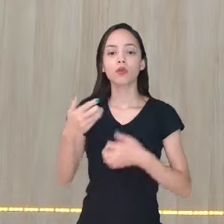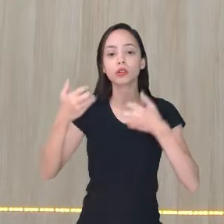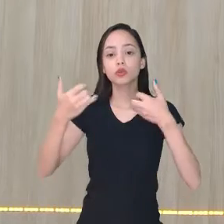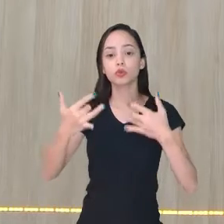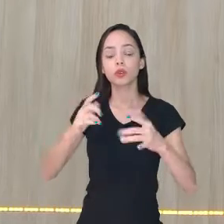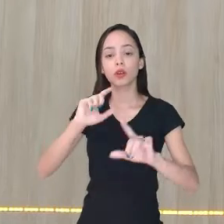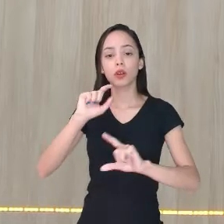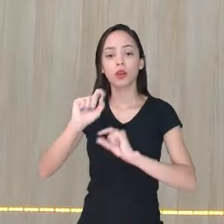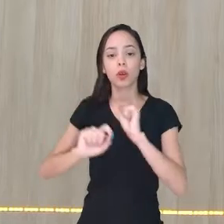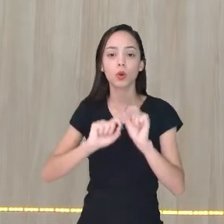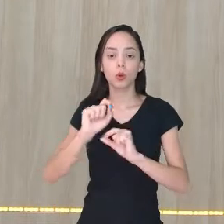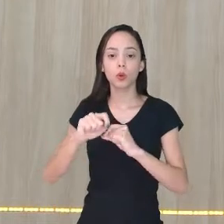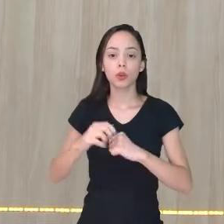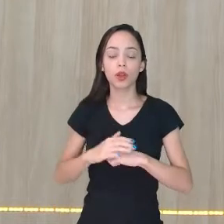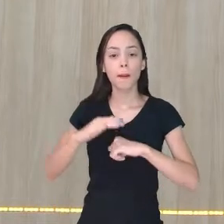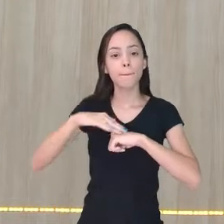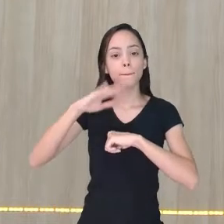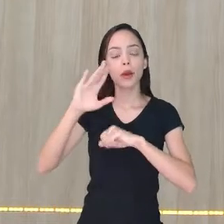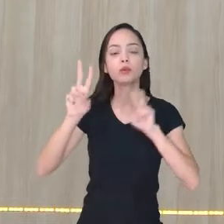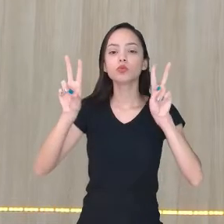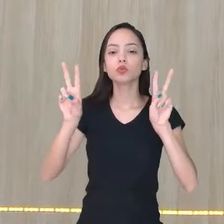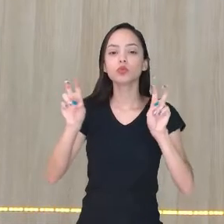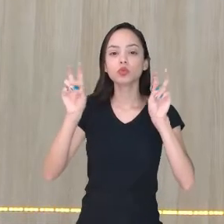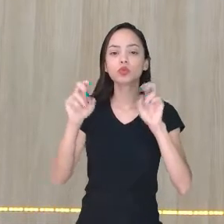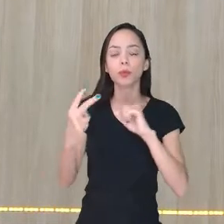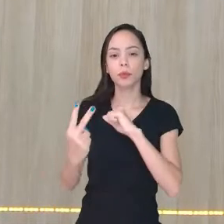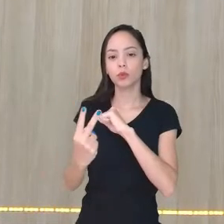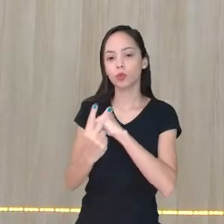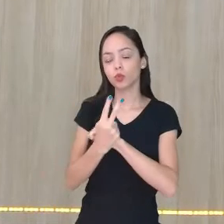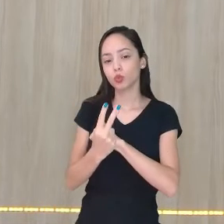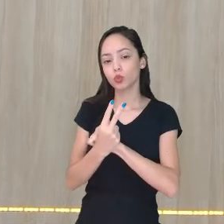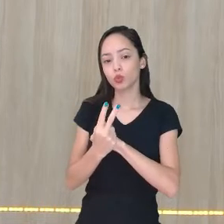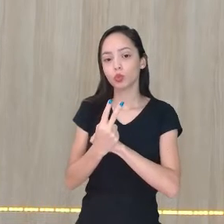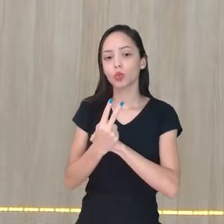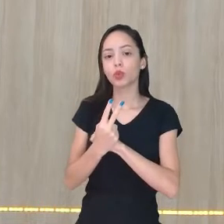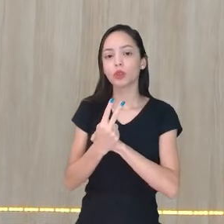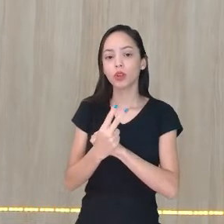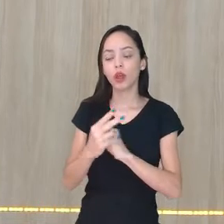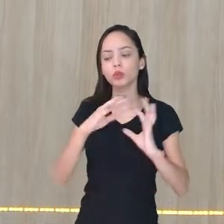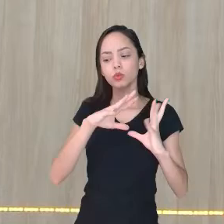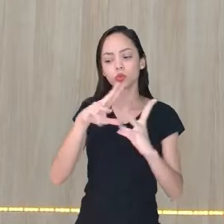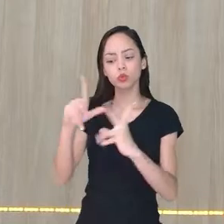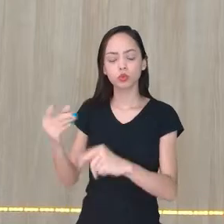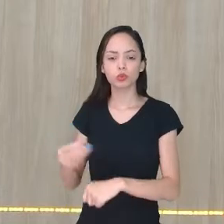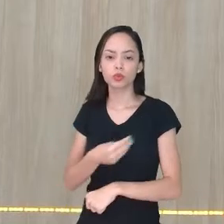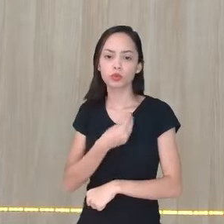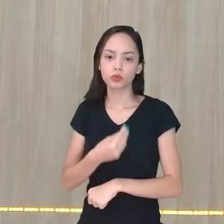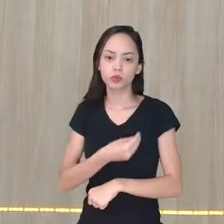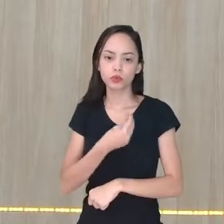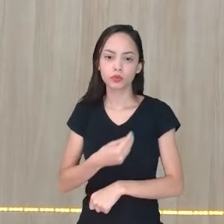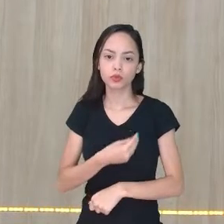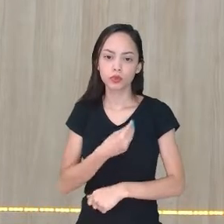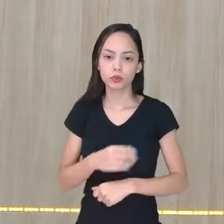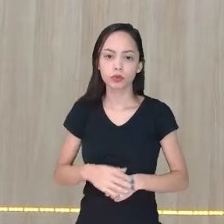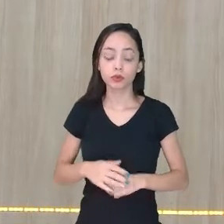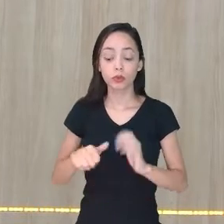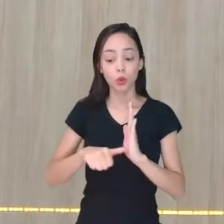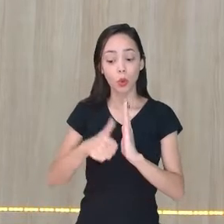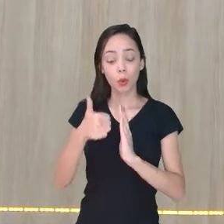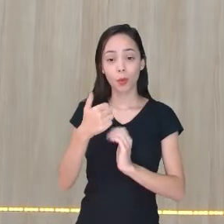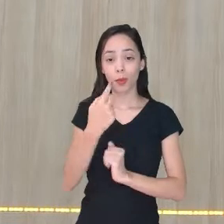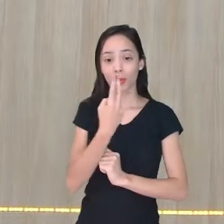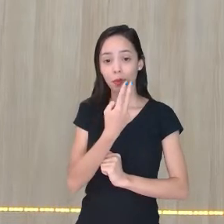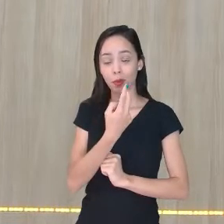partir de agora mais a respeito dos cuidados com todos os seres vivos. Nosso primeiro bimestre,